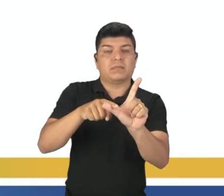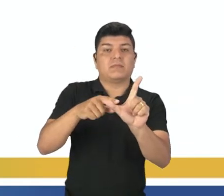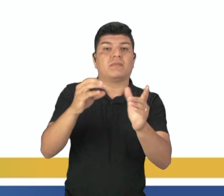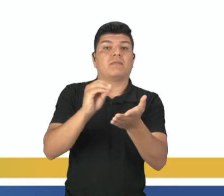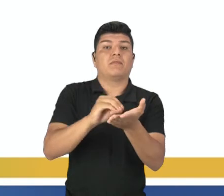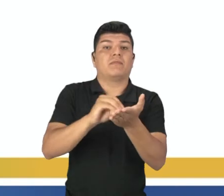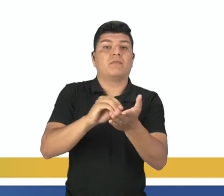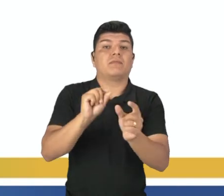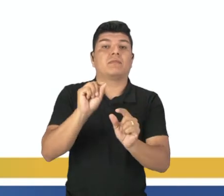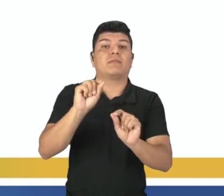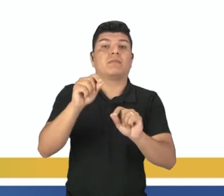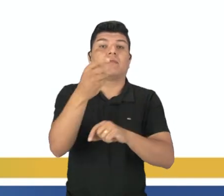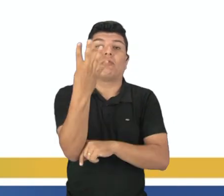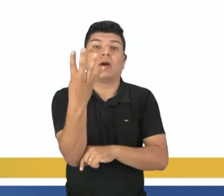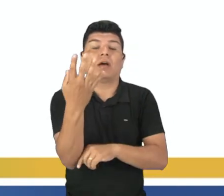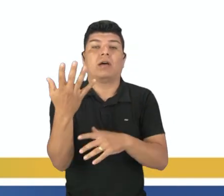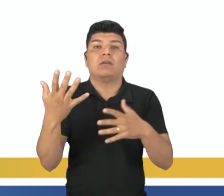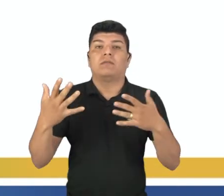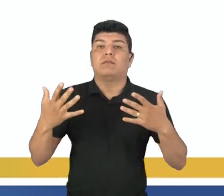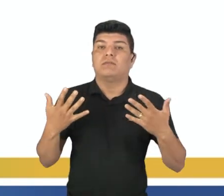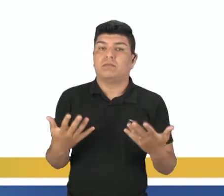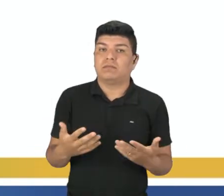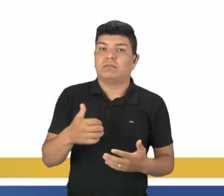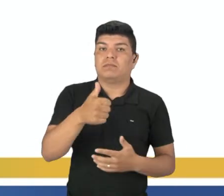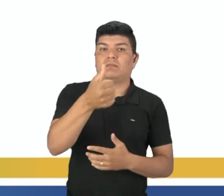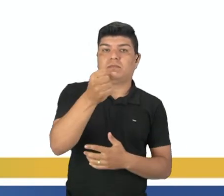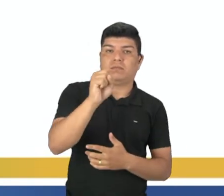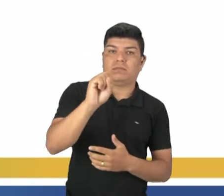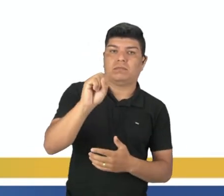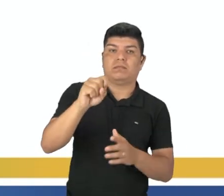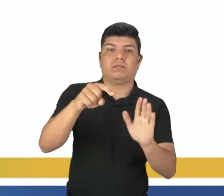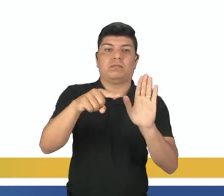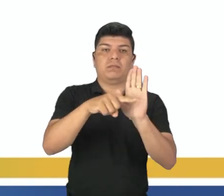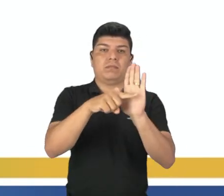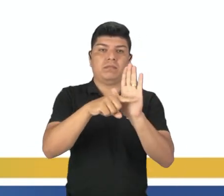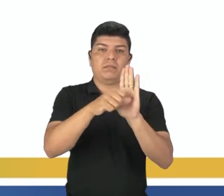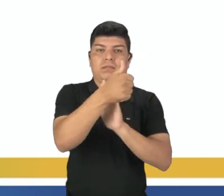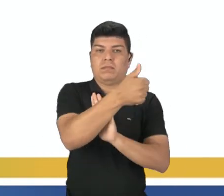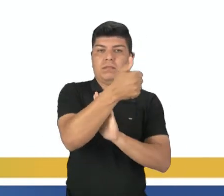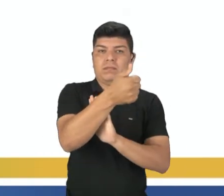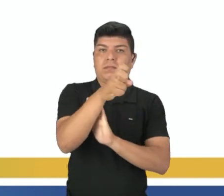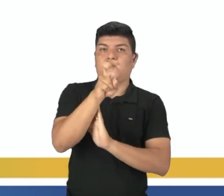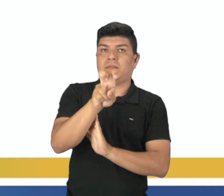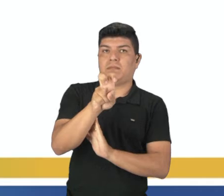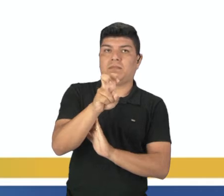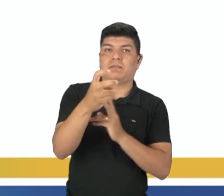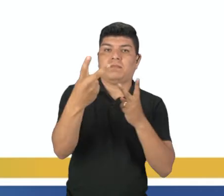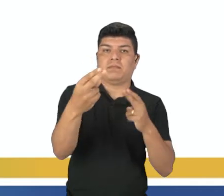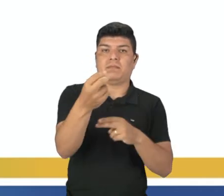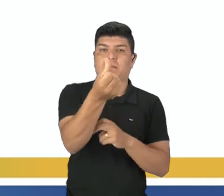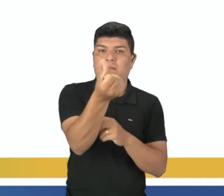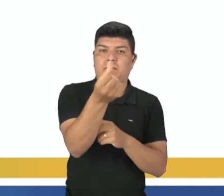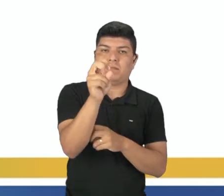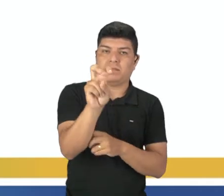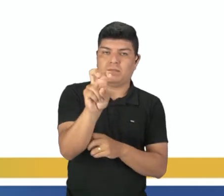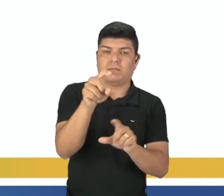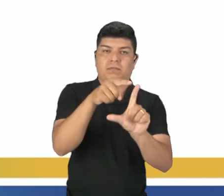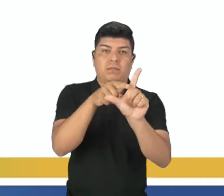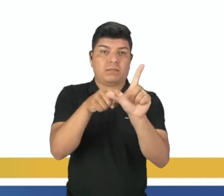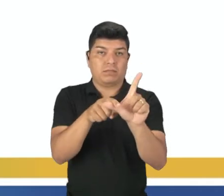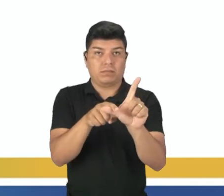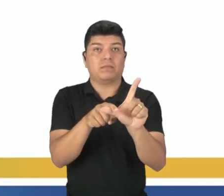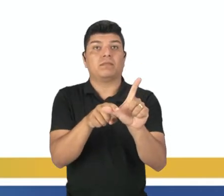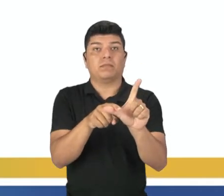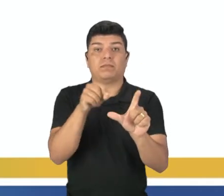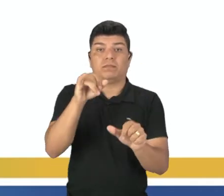graus, você faria o quê? 180 menos 115, né? Então, você chegaria no mesmo resultado aí de 65 graus. Se